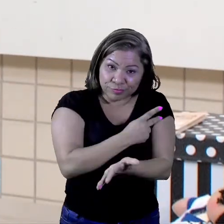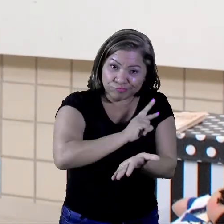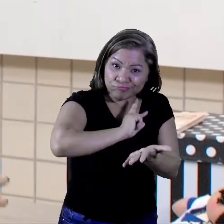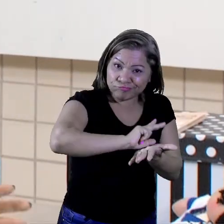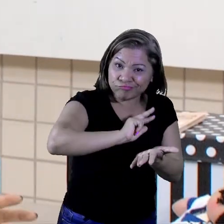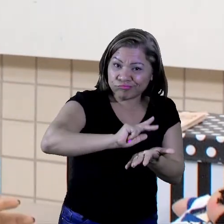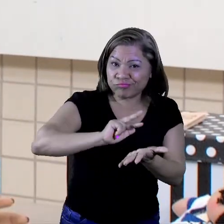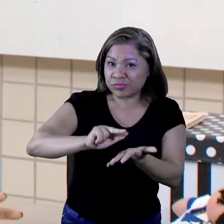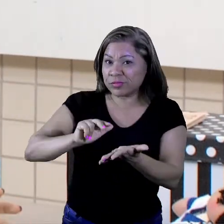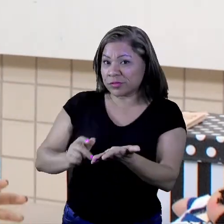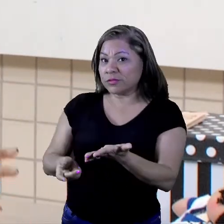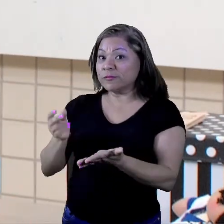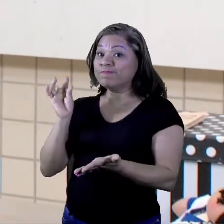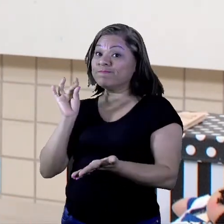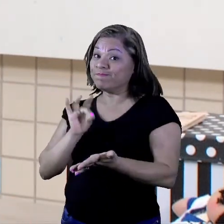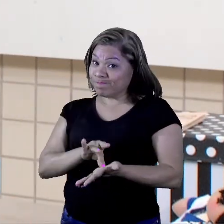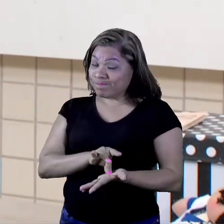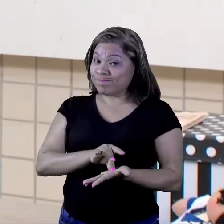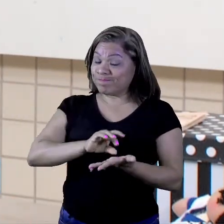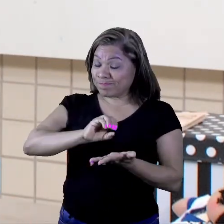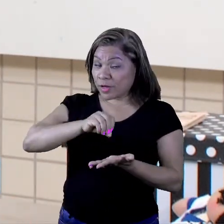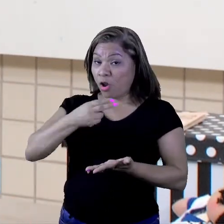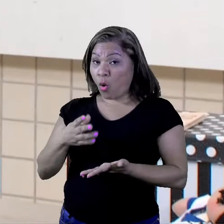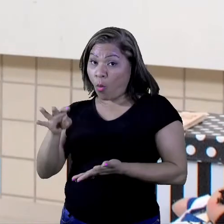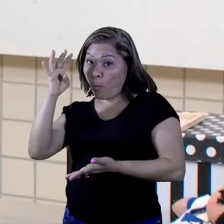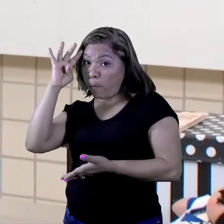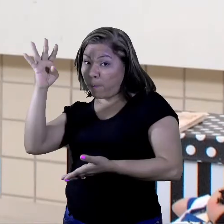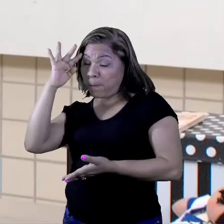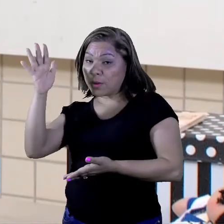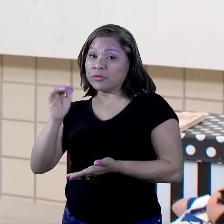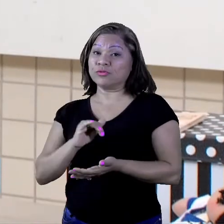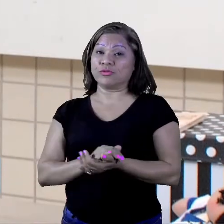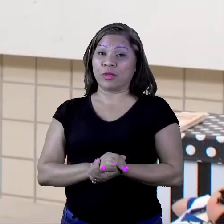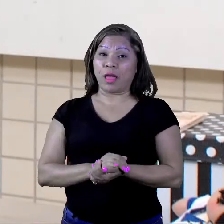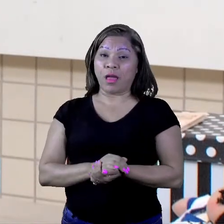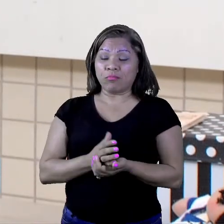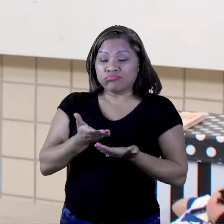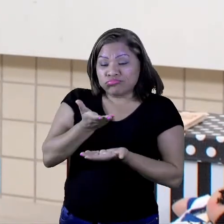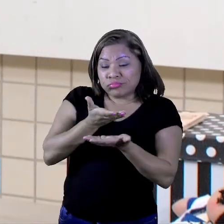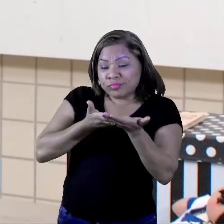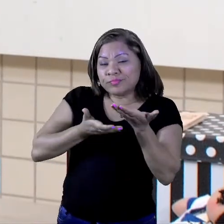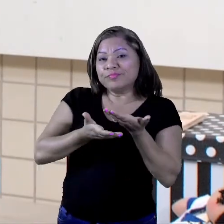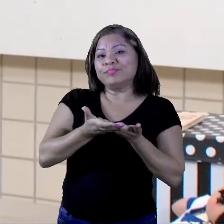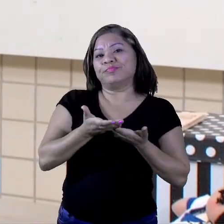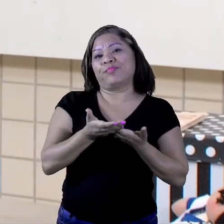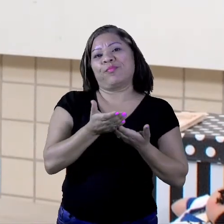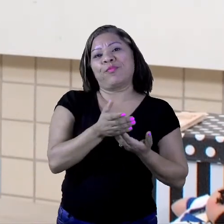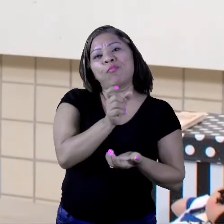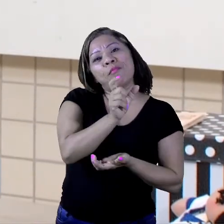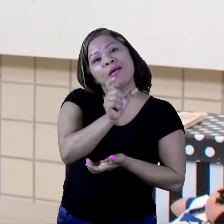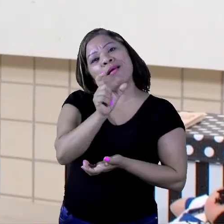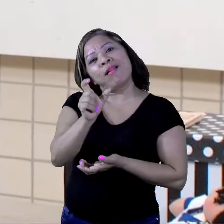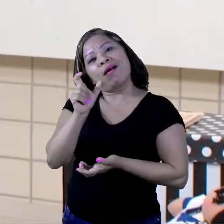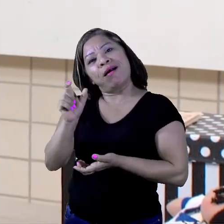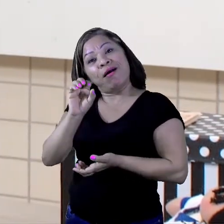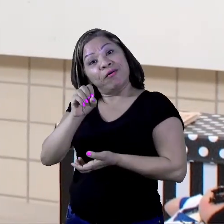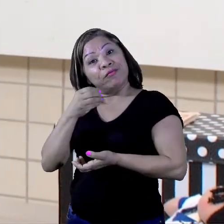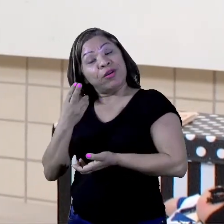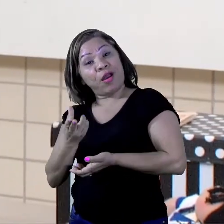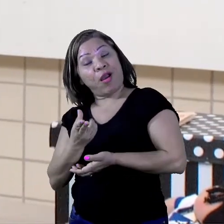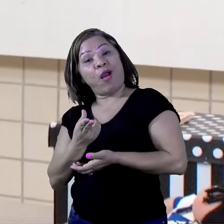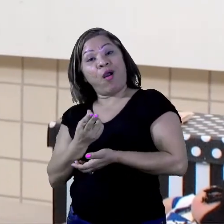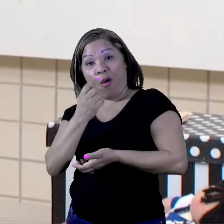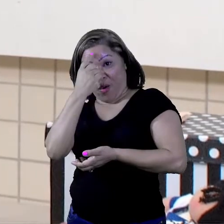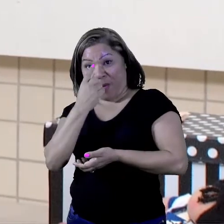acontecimentos reais ou imaginários, que por meio de palavras ou por meio de imagem, como nós vimos a